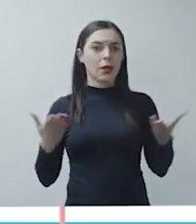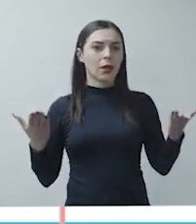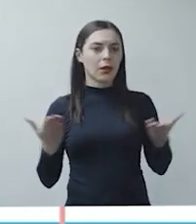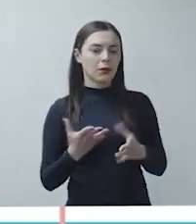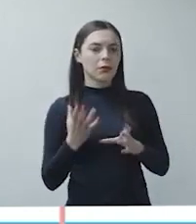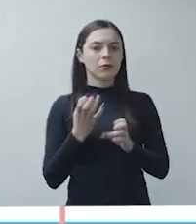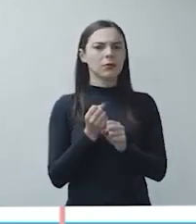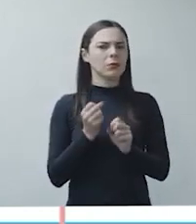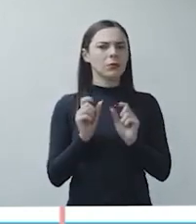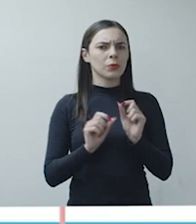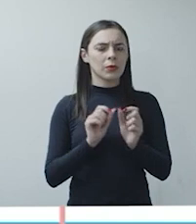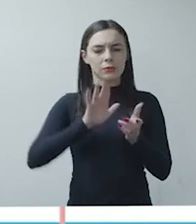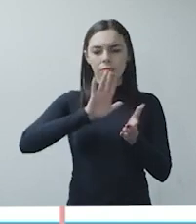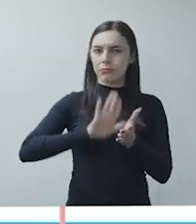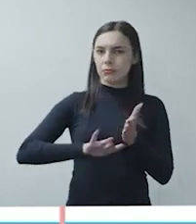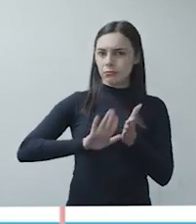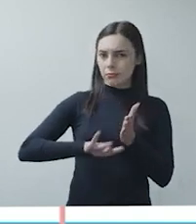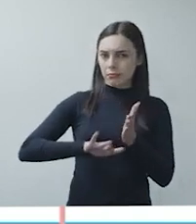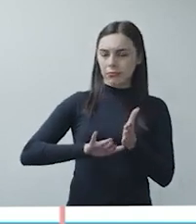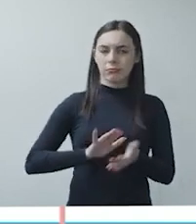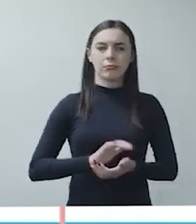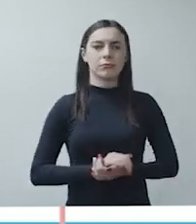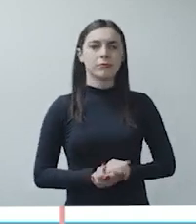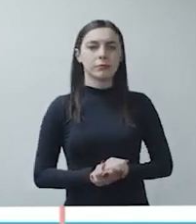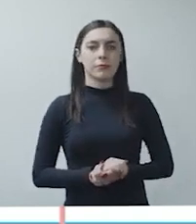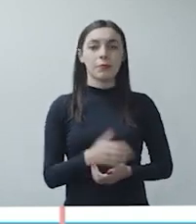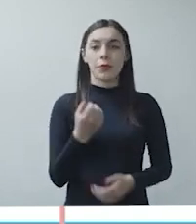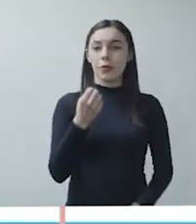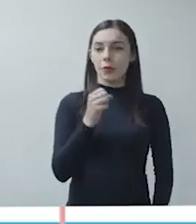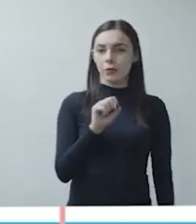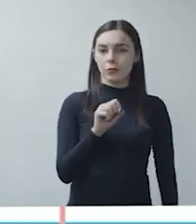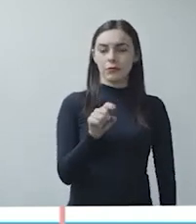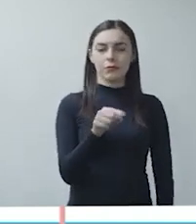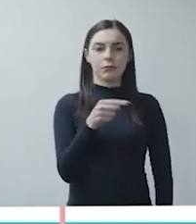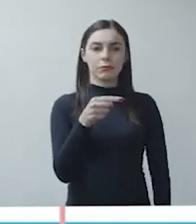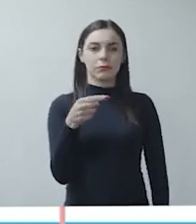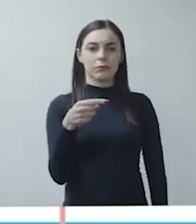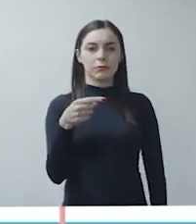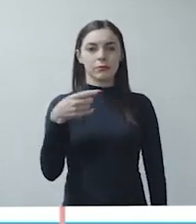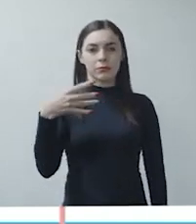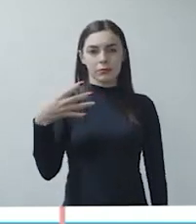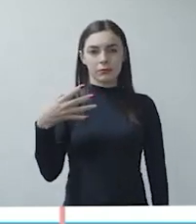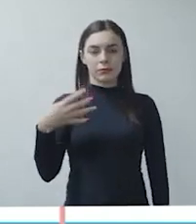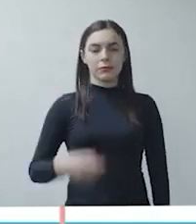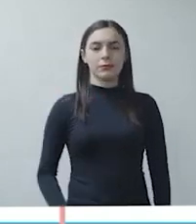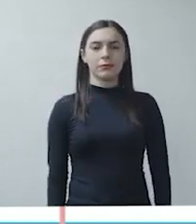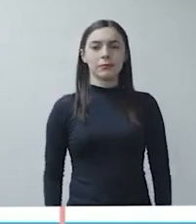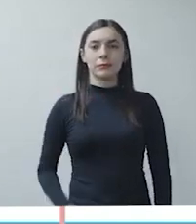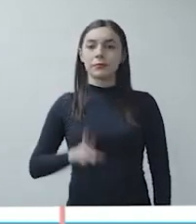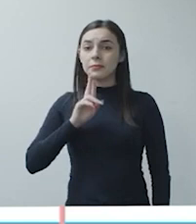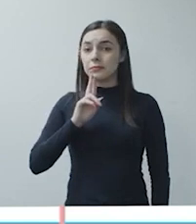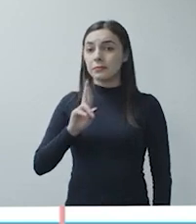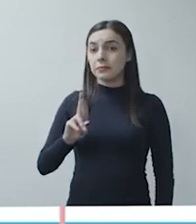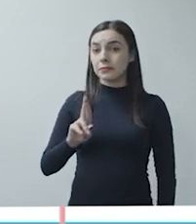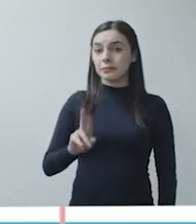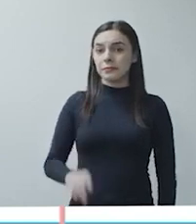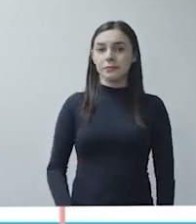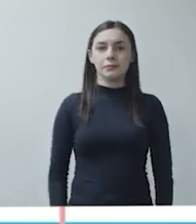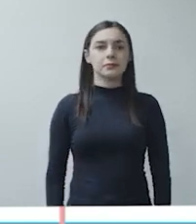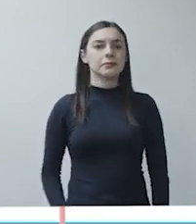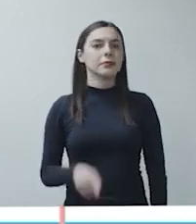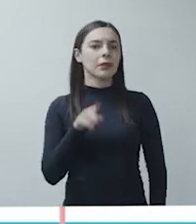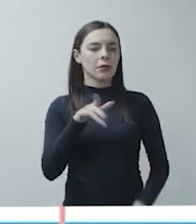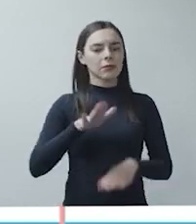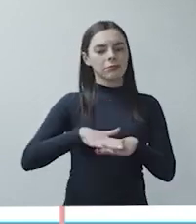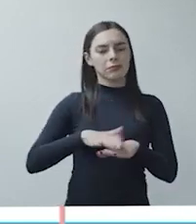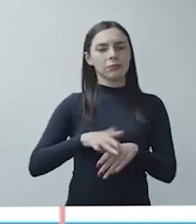conta de subtração. 8 menos 4 igual,